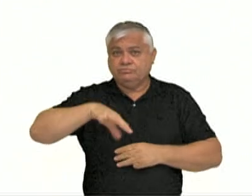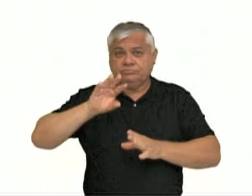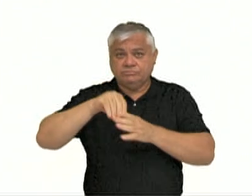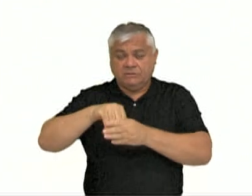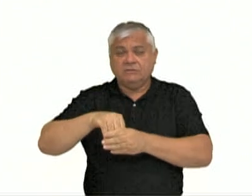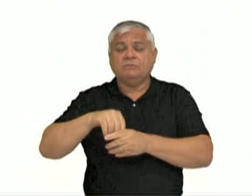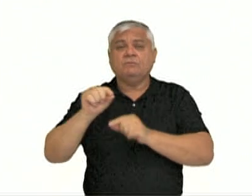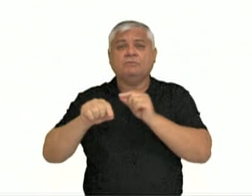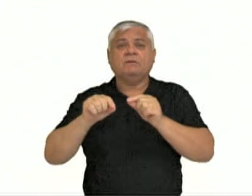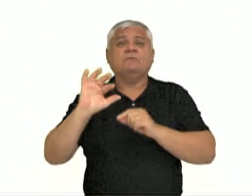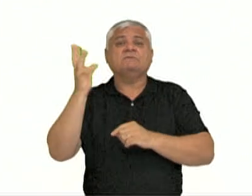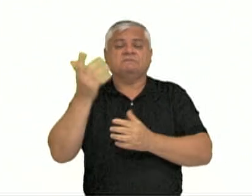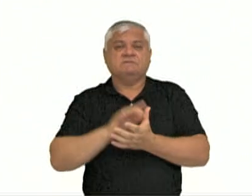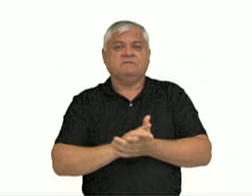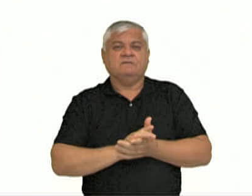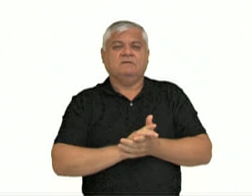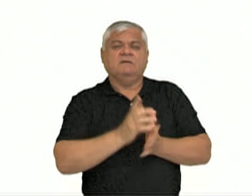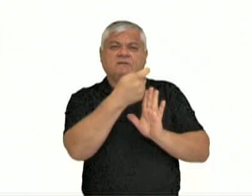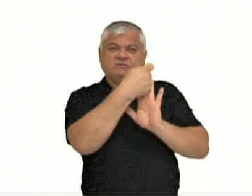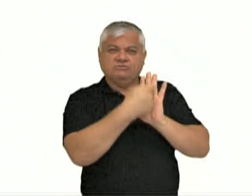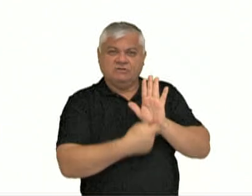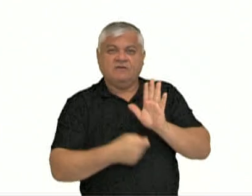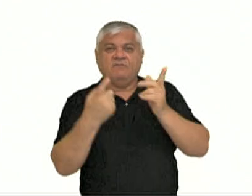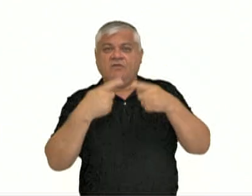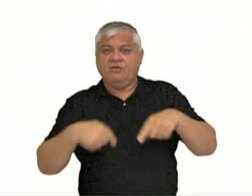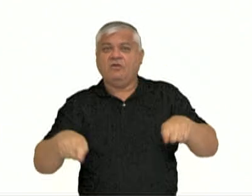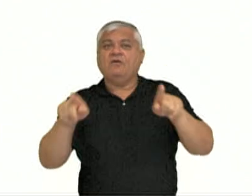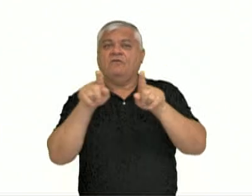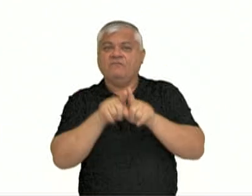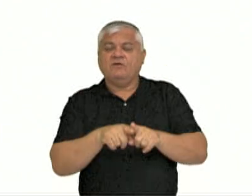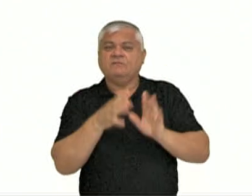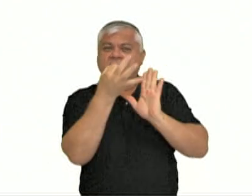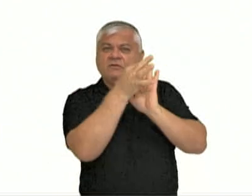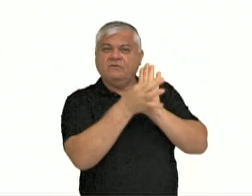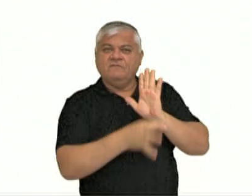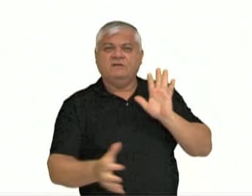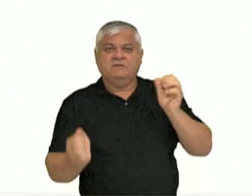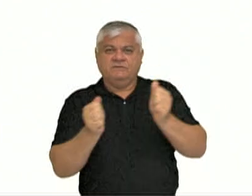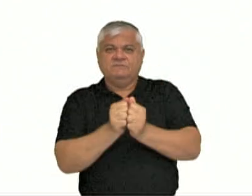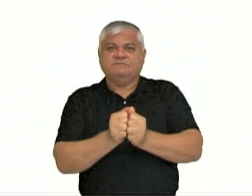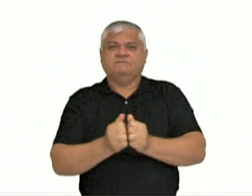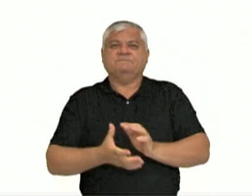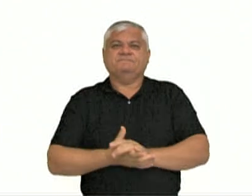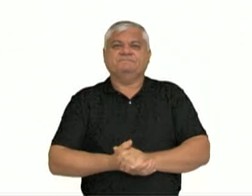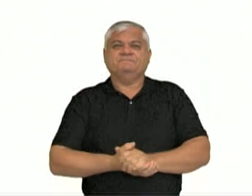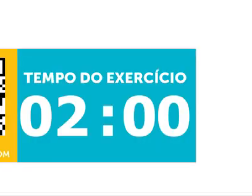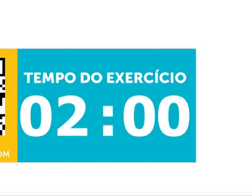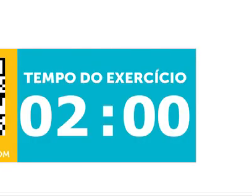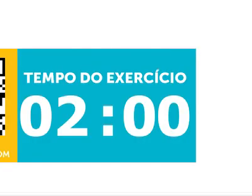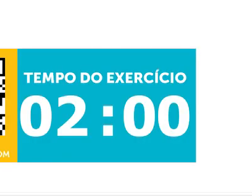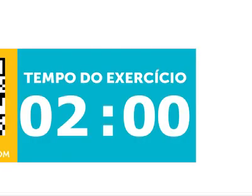moviam. Faz aí que eu volto daqui a pouco conferir contigo.